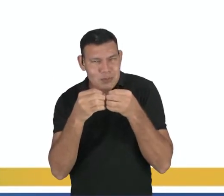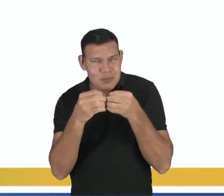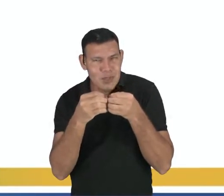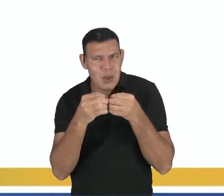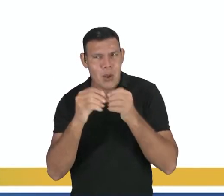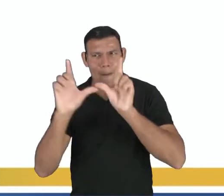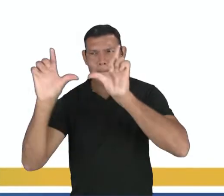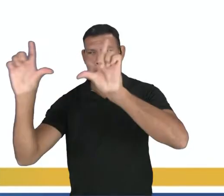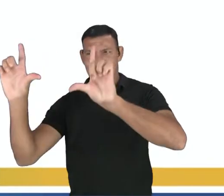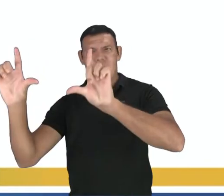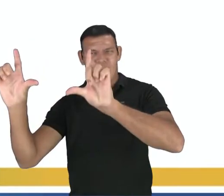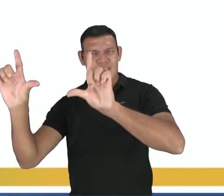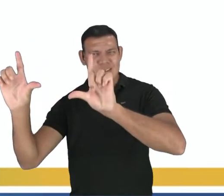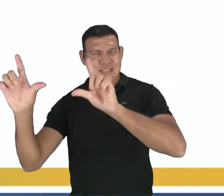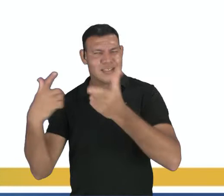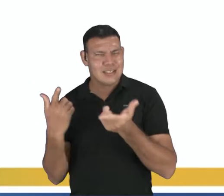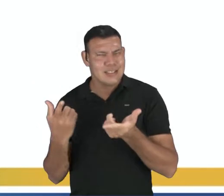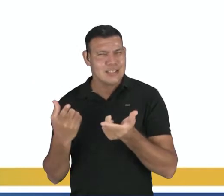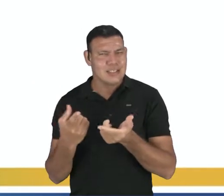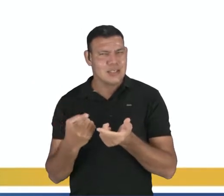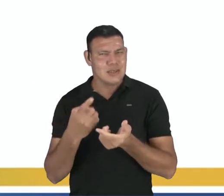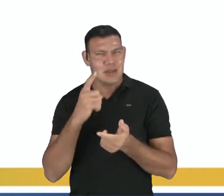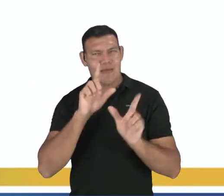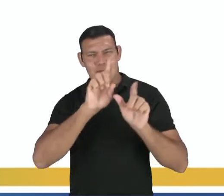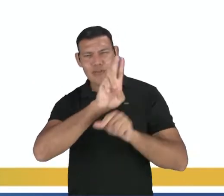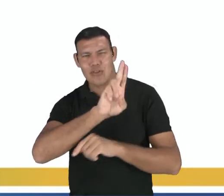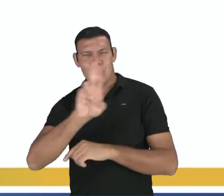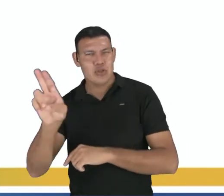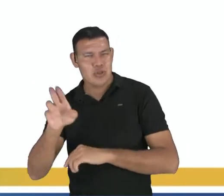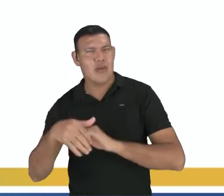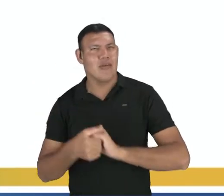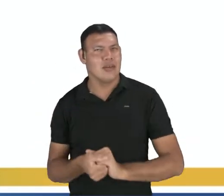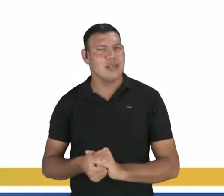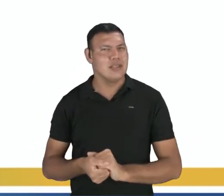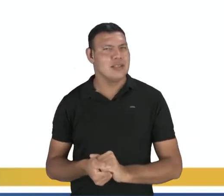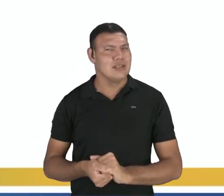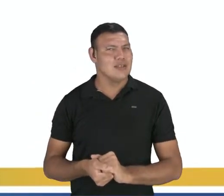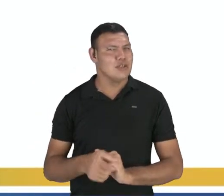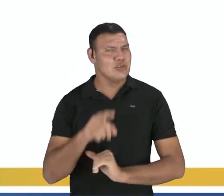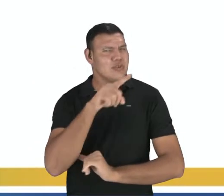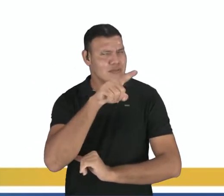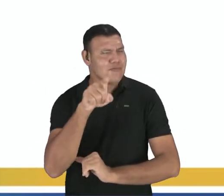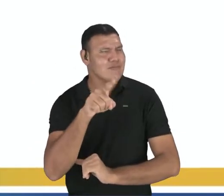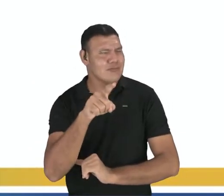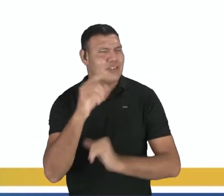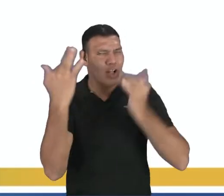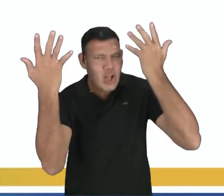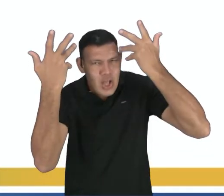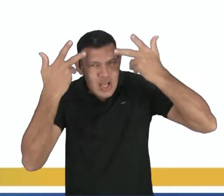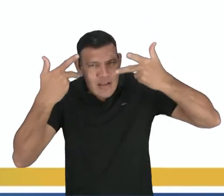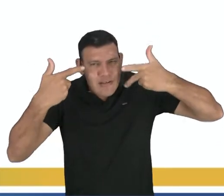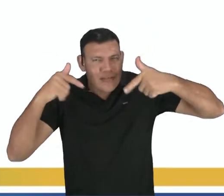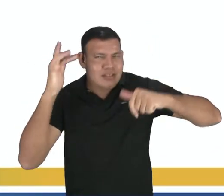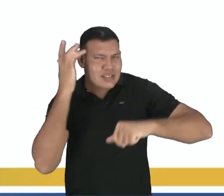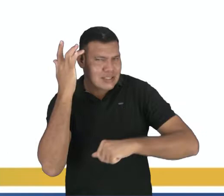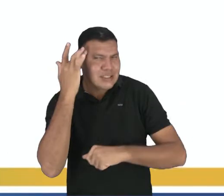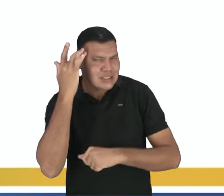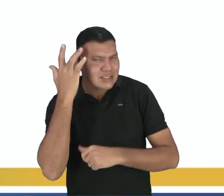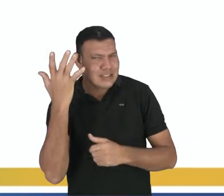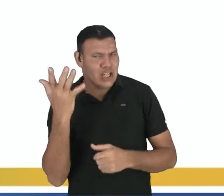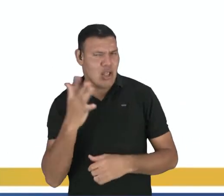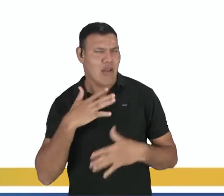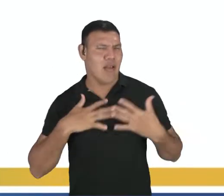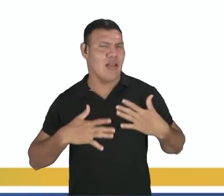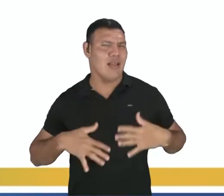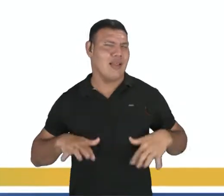será que o nome manso, essa designação, faria com que de fato o leão fosse manso, né? Então a gente